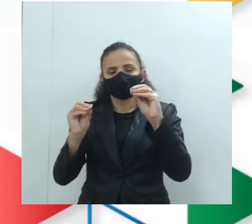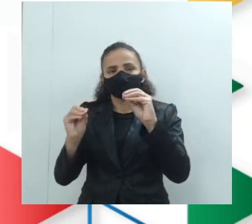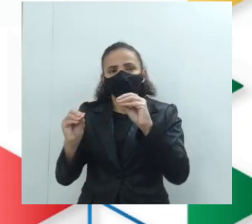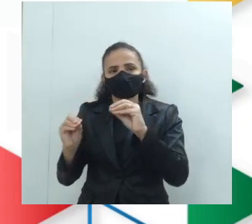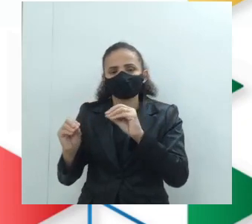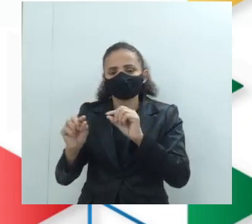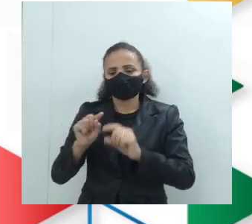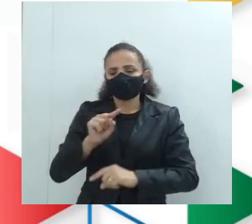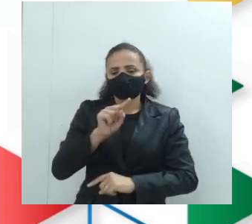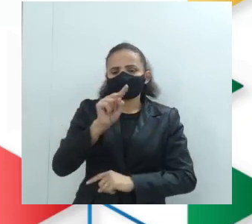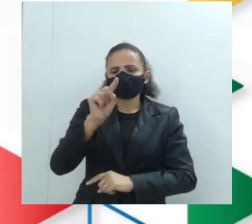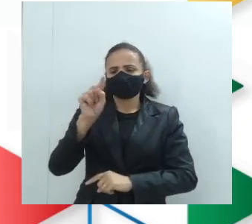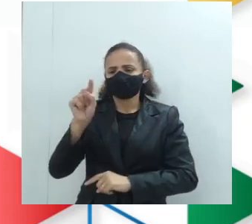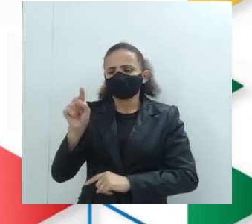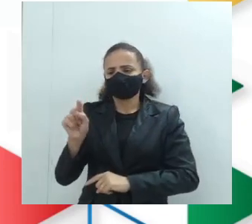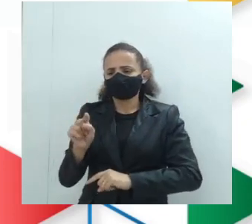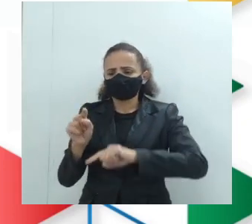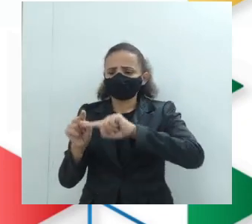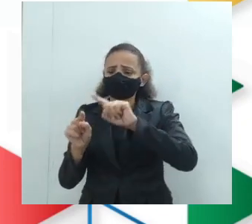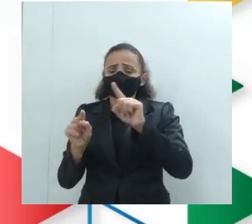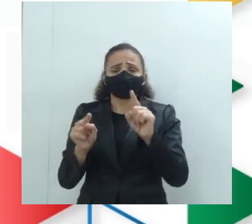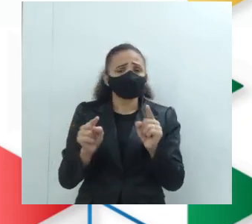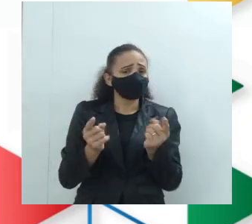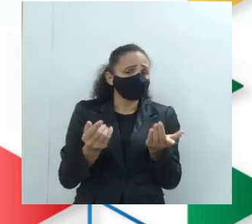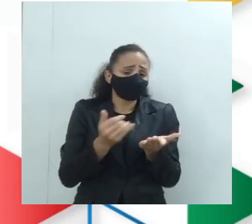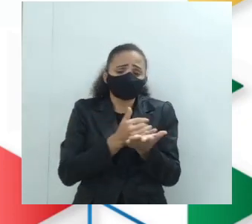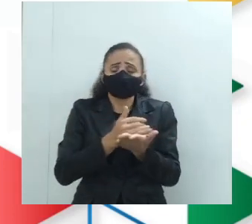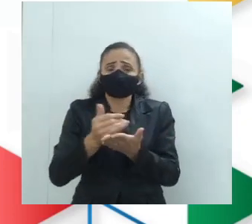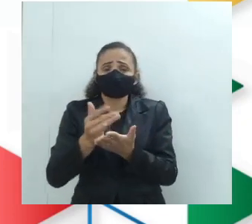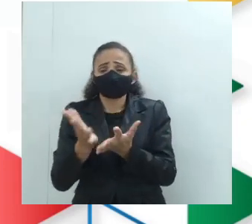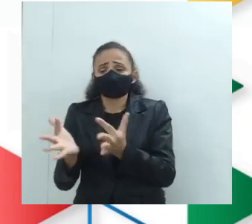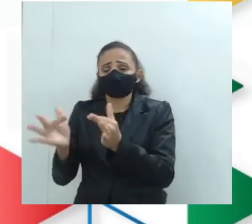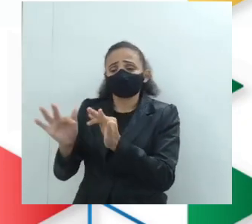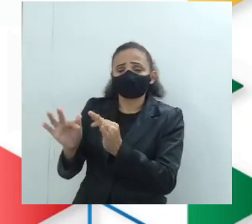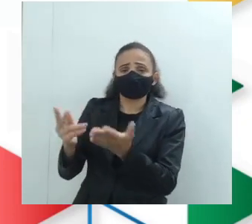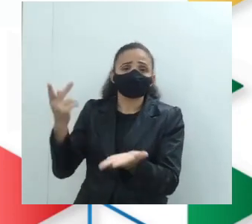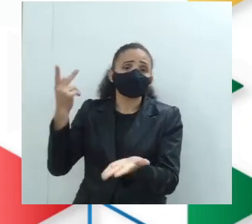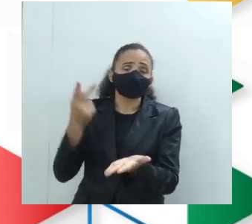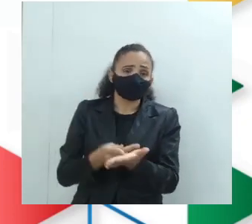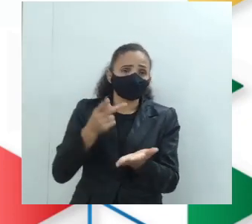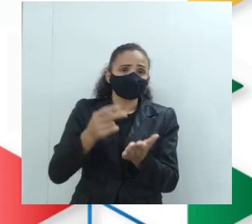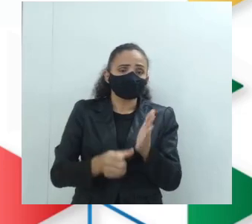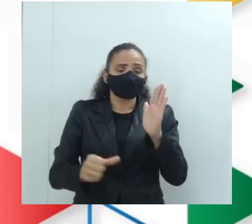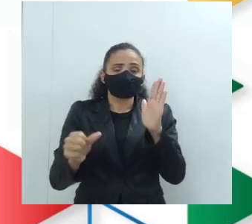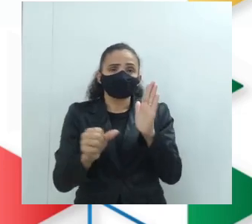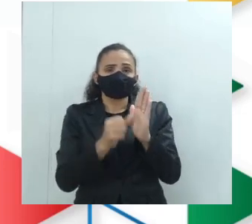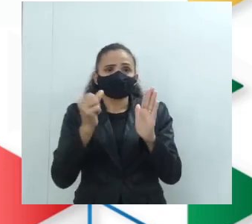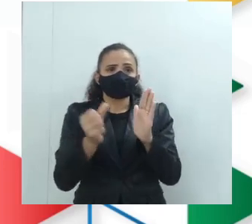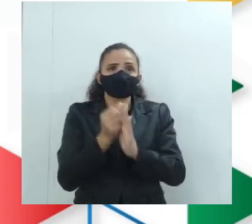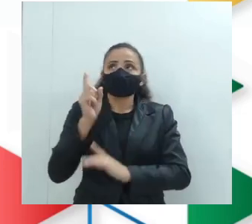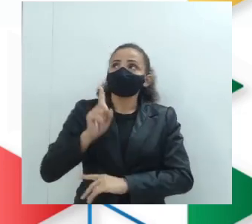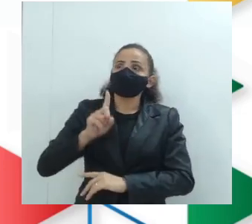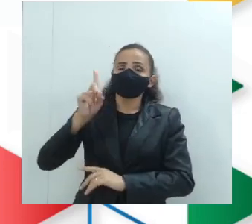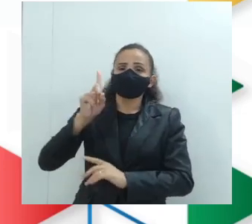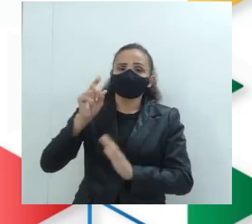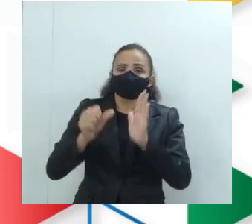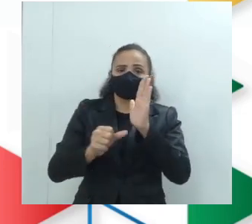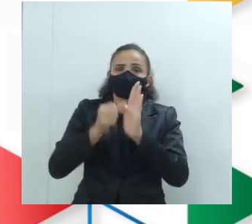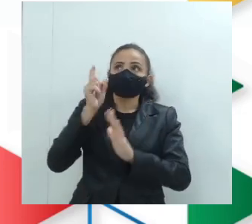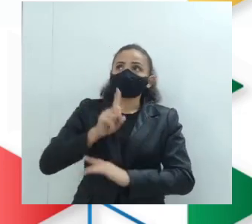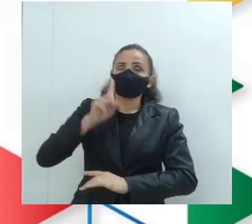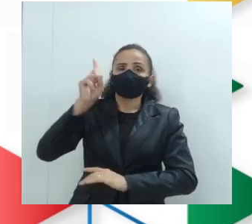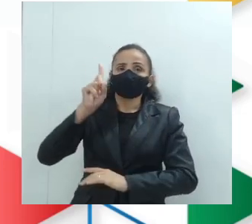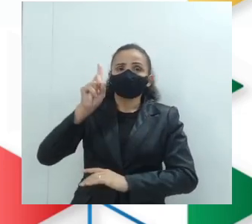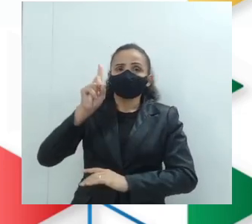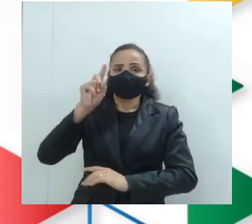o giro. Ela pode fazer o giro no começo, pode fazer no final, tanto faz. Mas a primeira é aquela no canto superior do teu